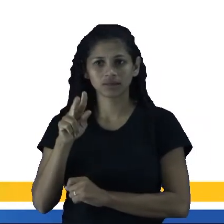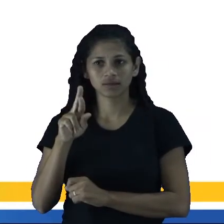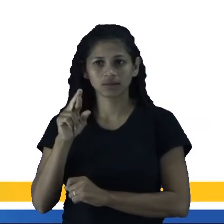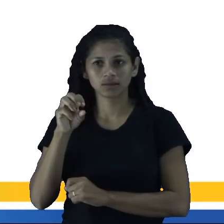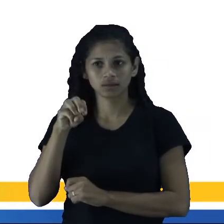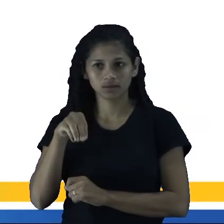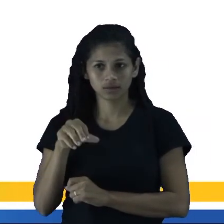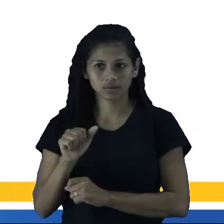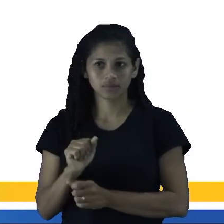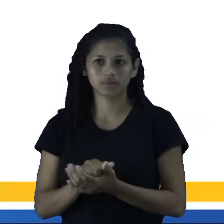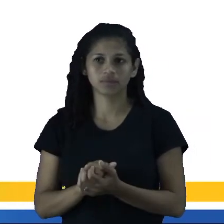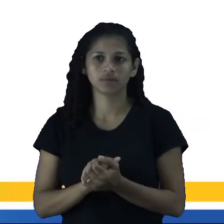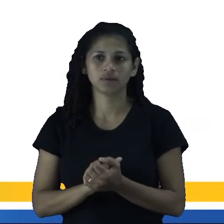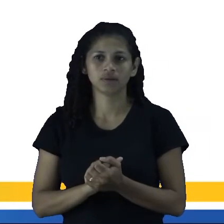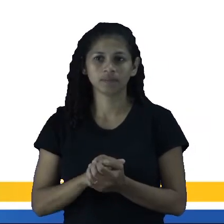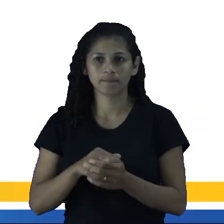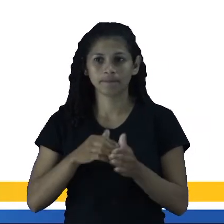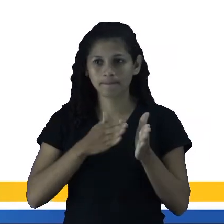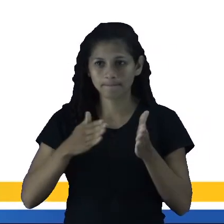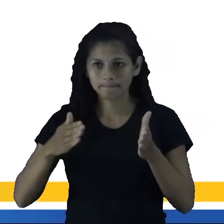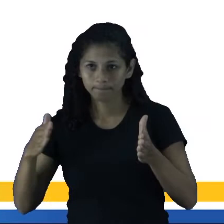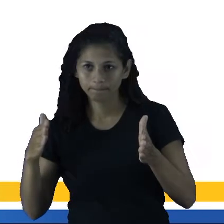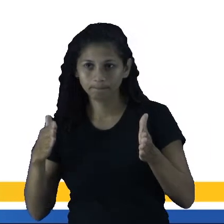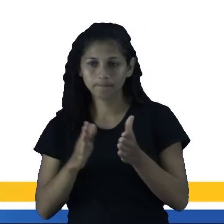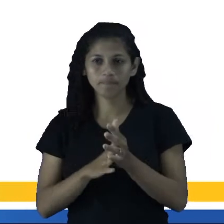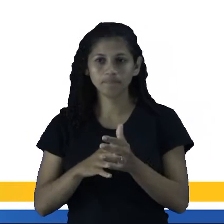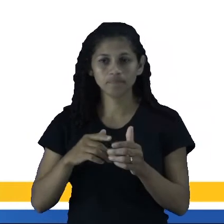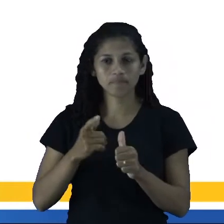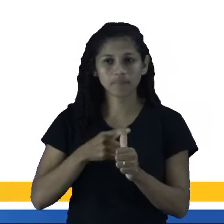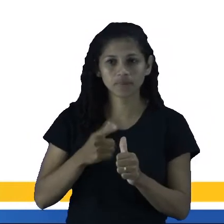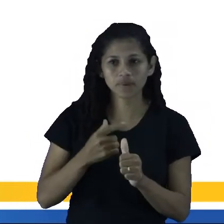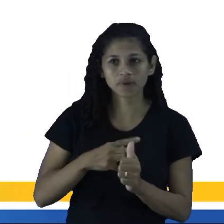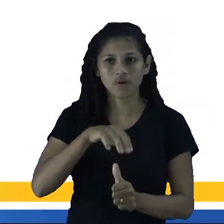juntas nessa ordem? Primeiro o A, depois